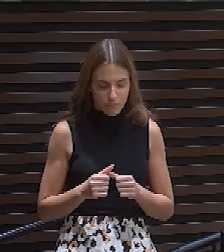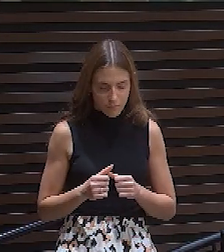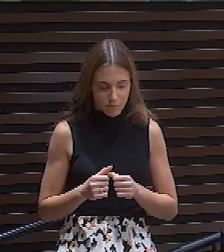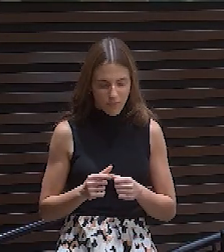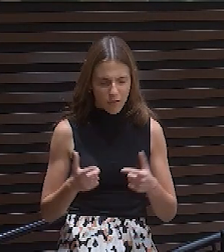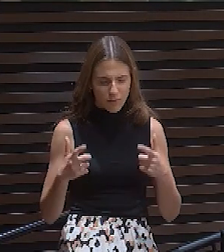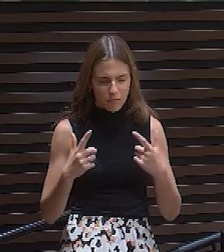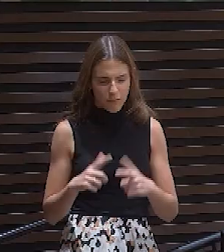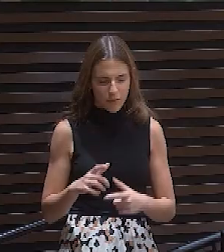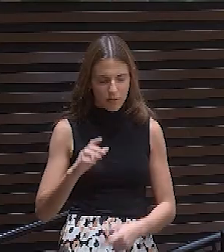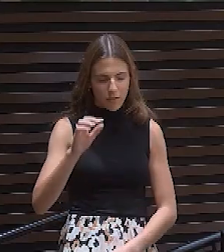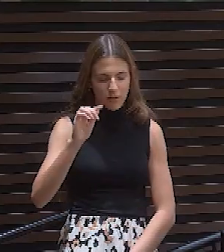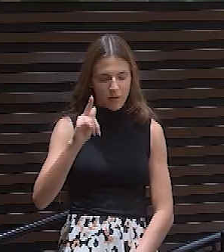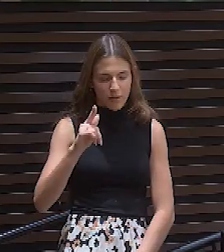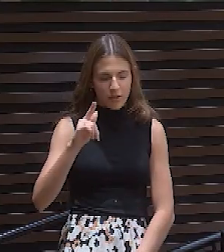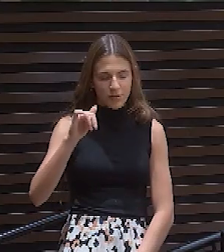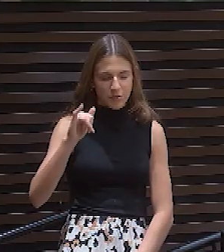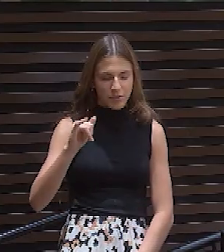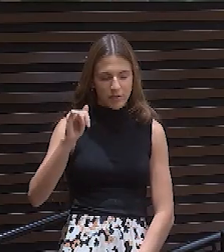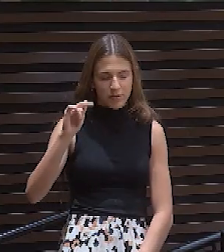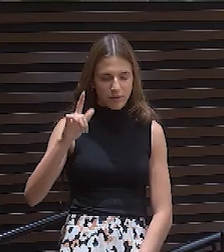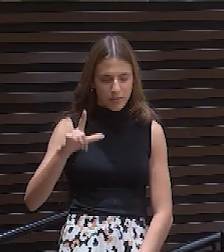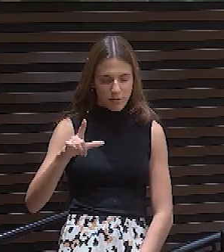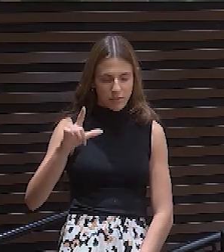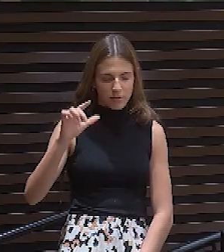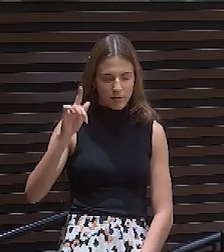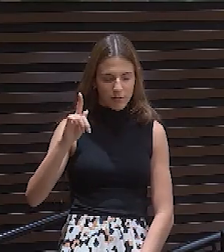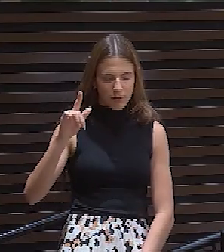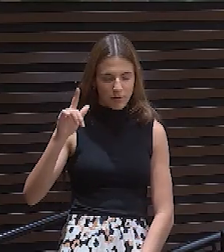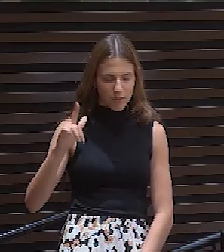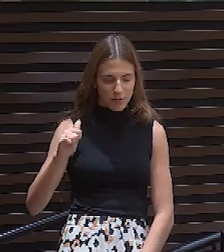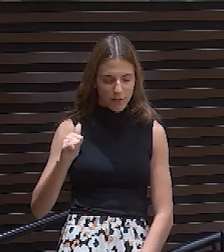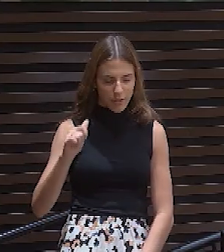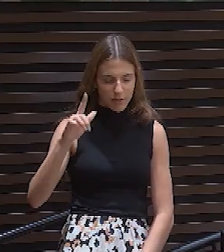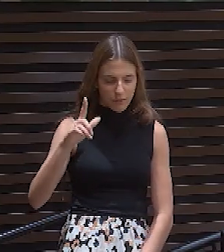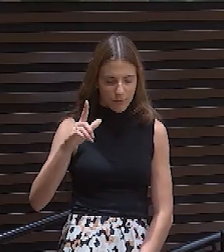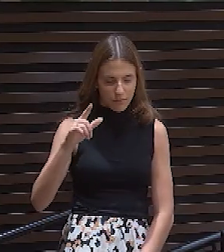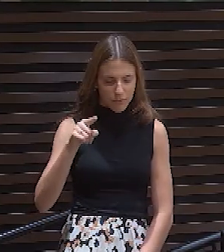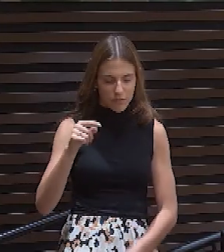eu estou? Eu estou